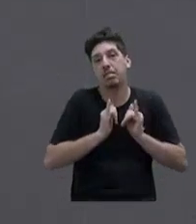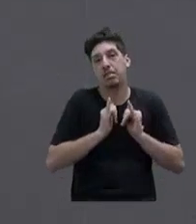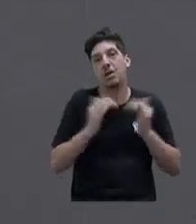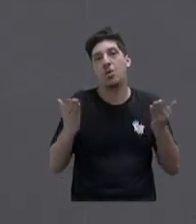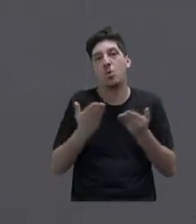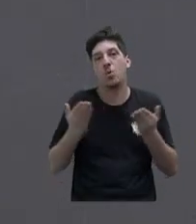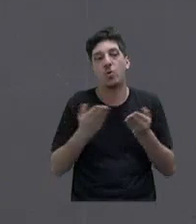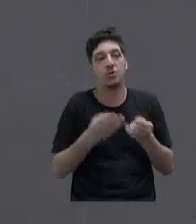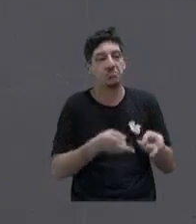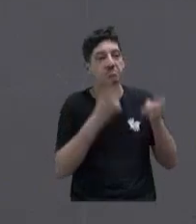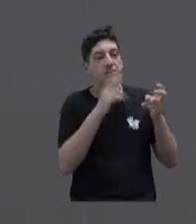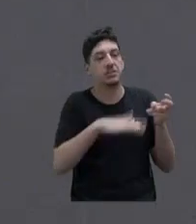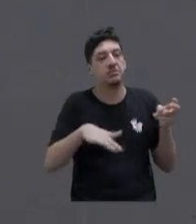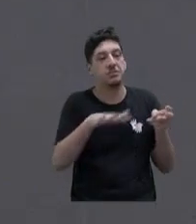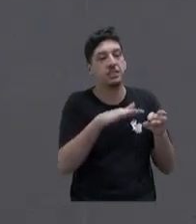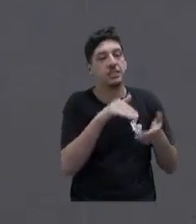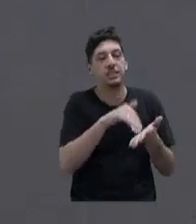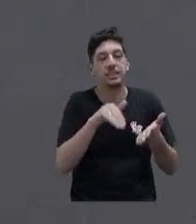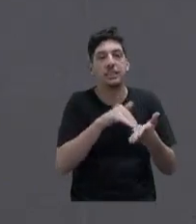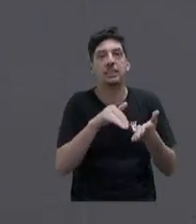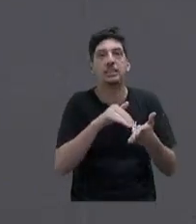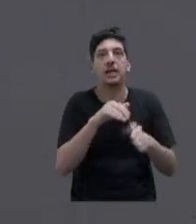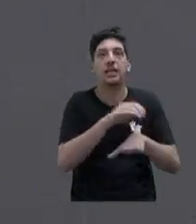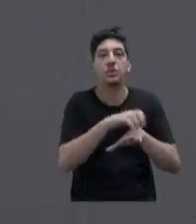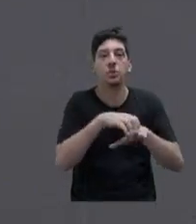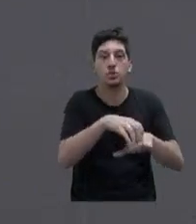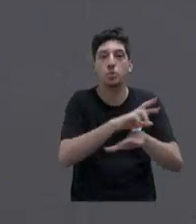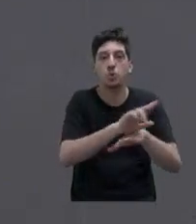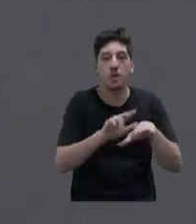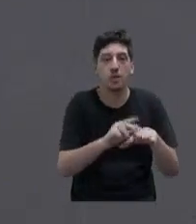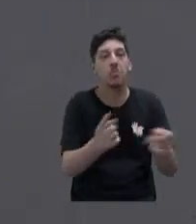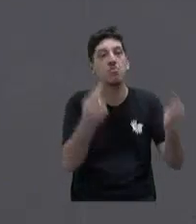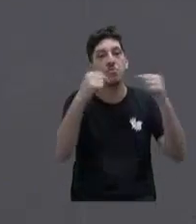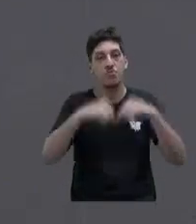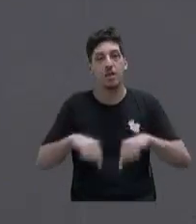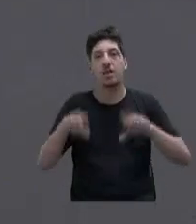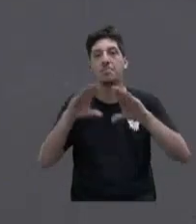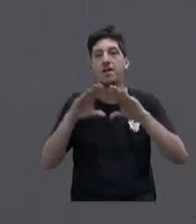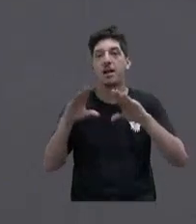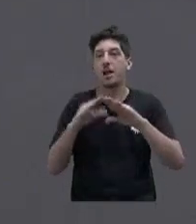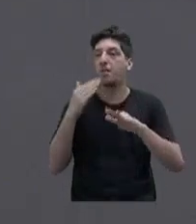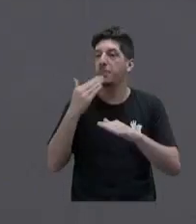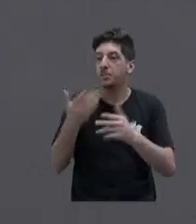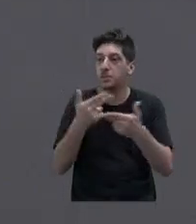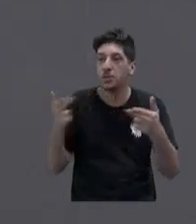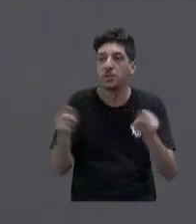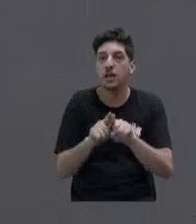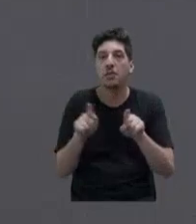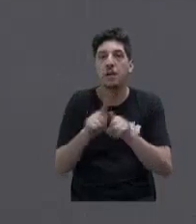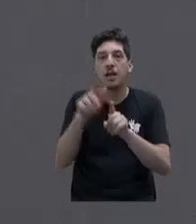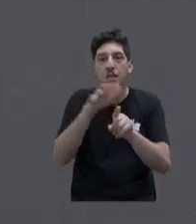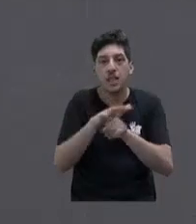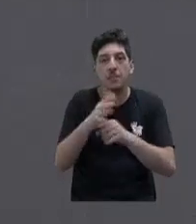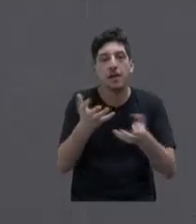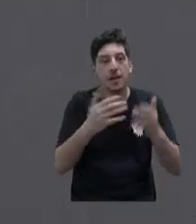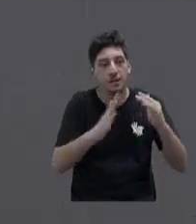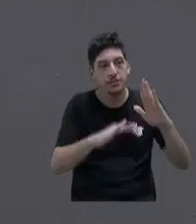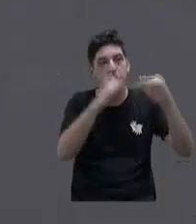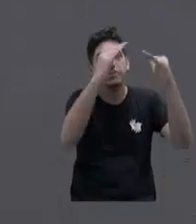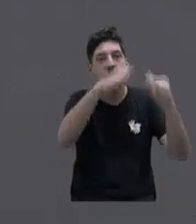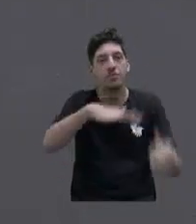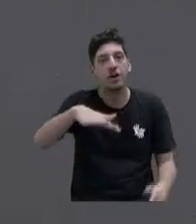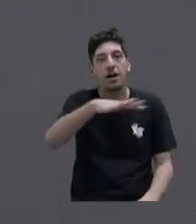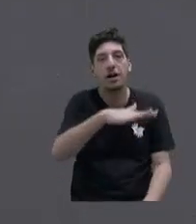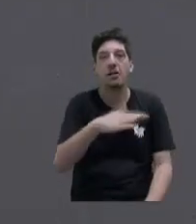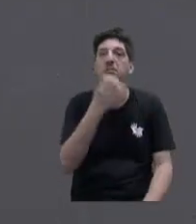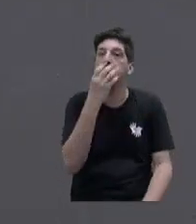vejo, na minha região, secretários de turismo vindo atrás das coisas, demandando na área do turismo e querendo desenvolver a região.